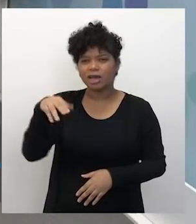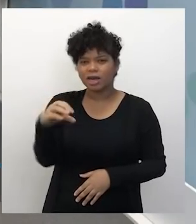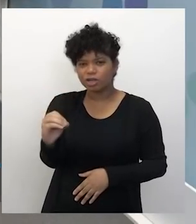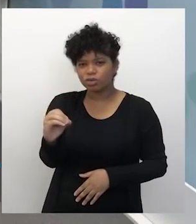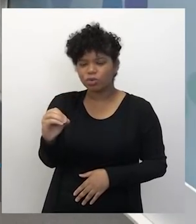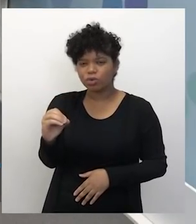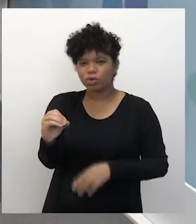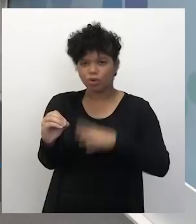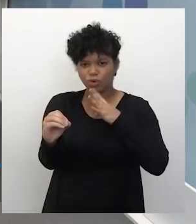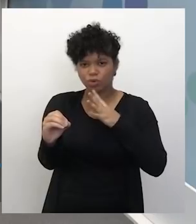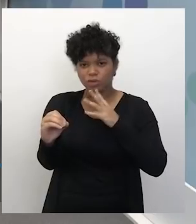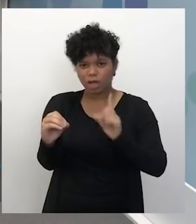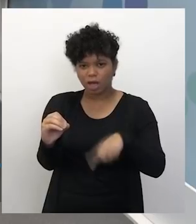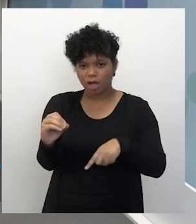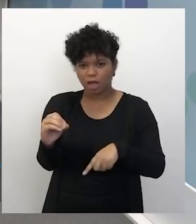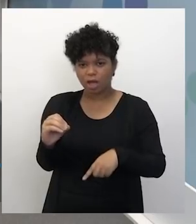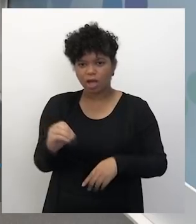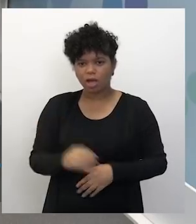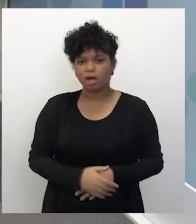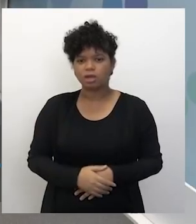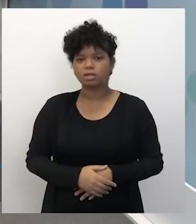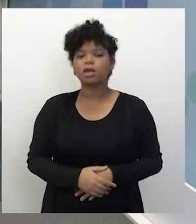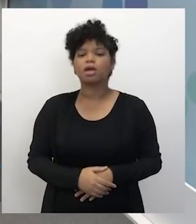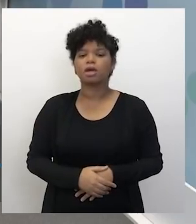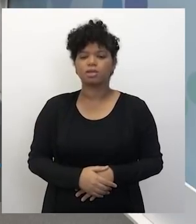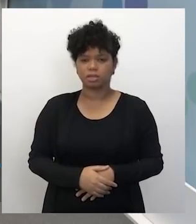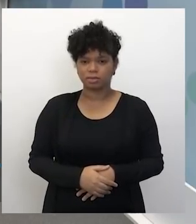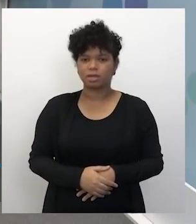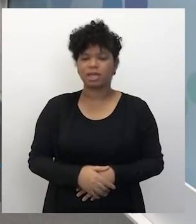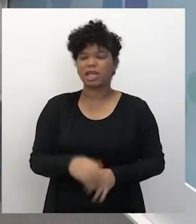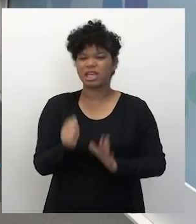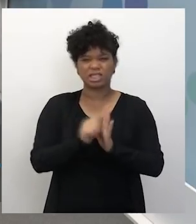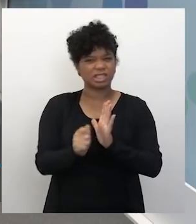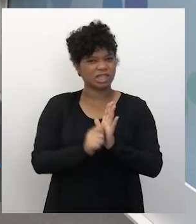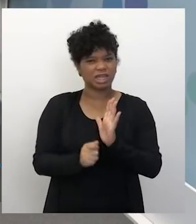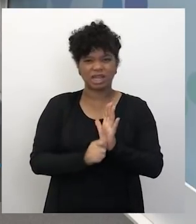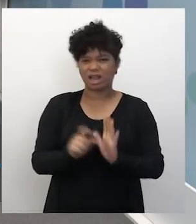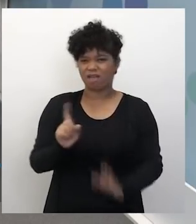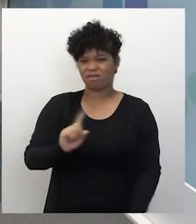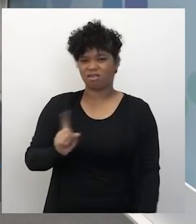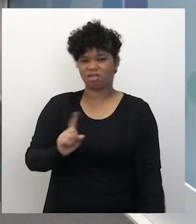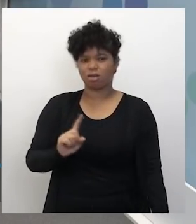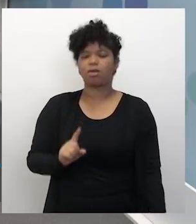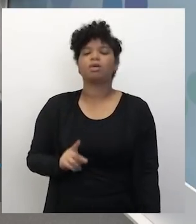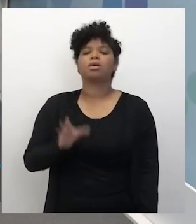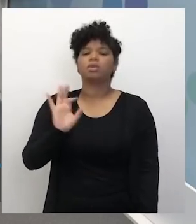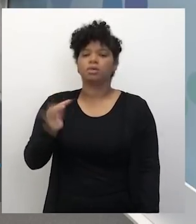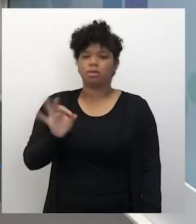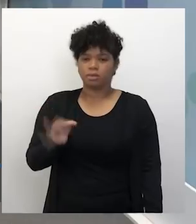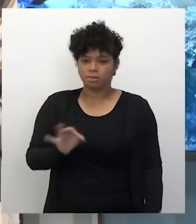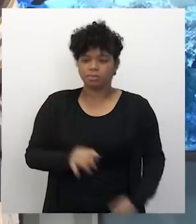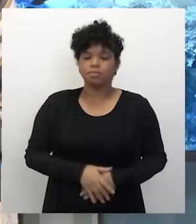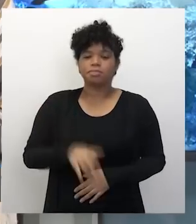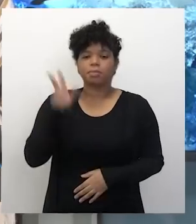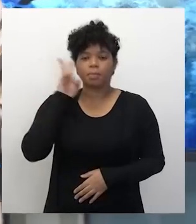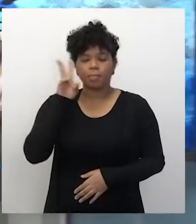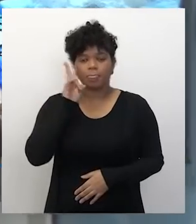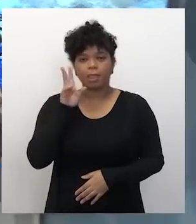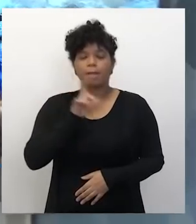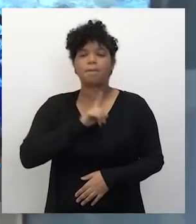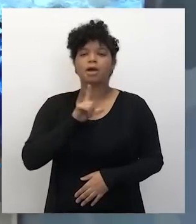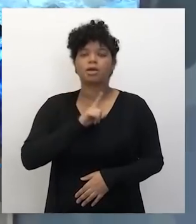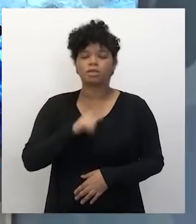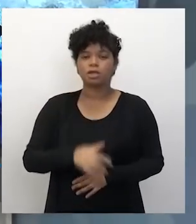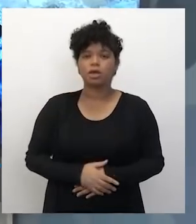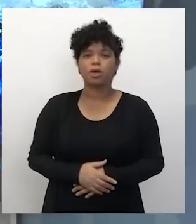tenha, que não escreve. Isso. Então, em história a gente usa muito isso, porque a história ela começa, né,